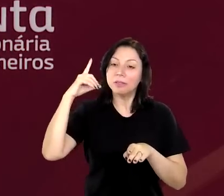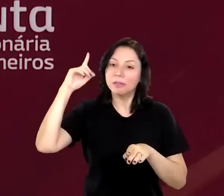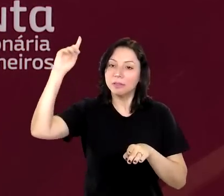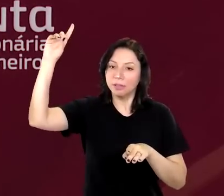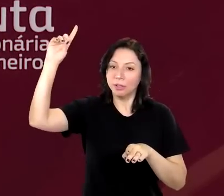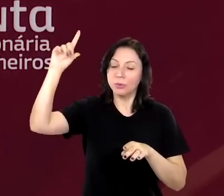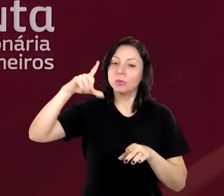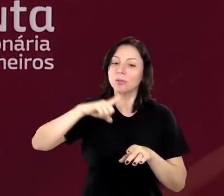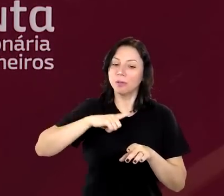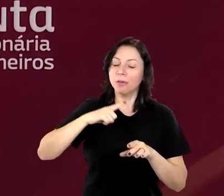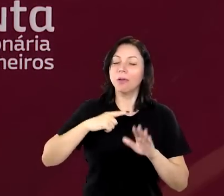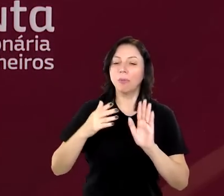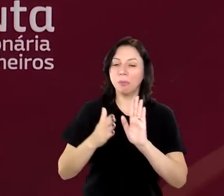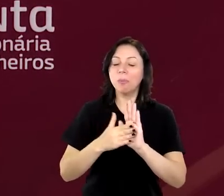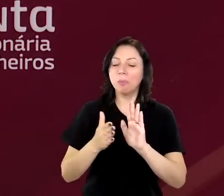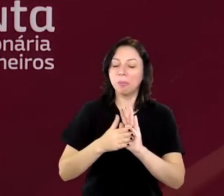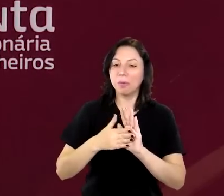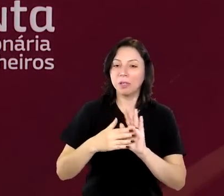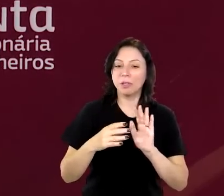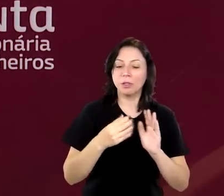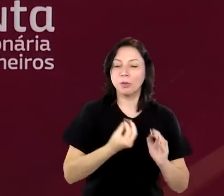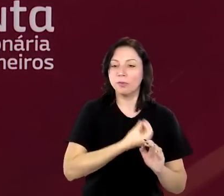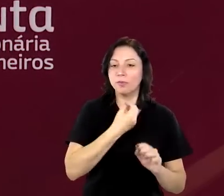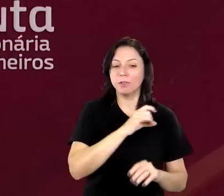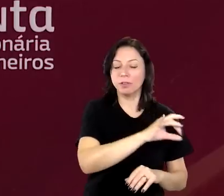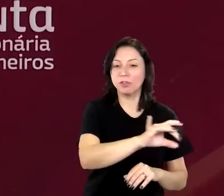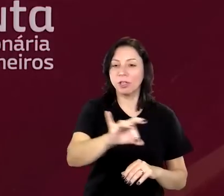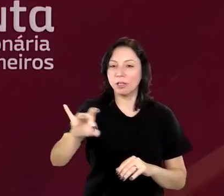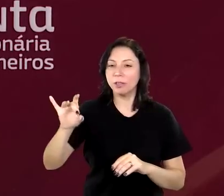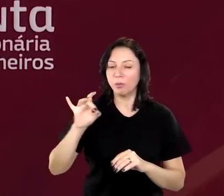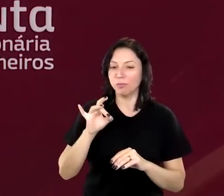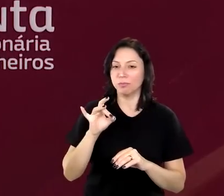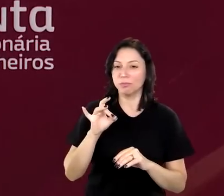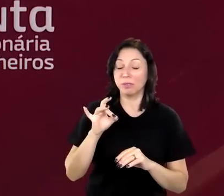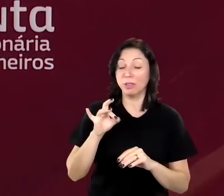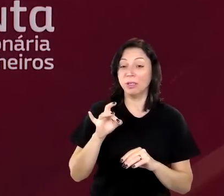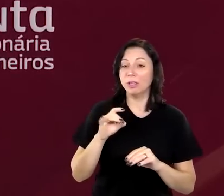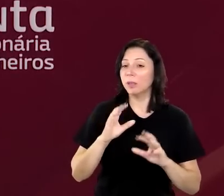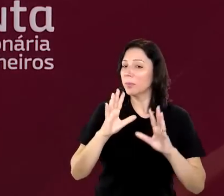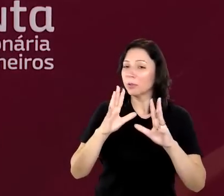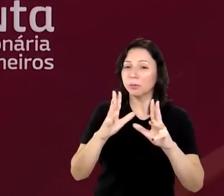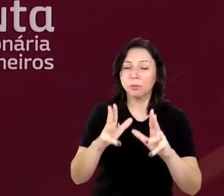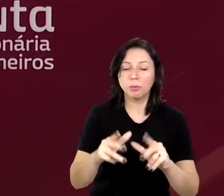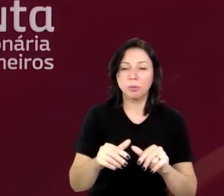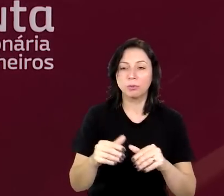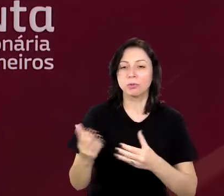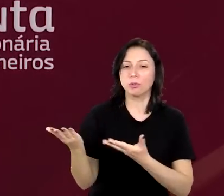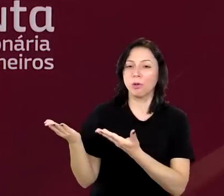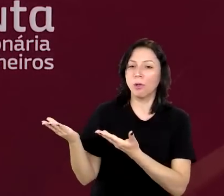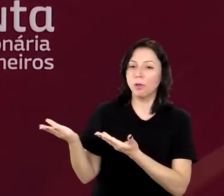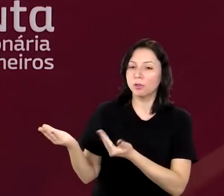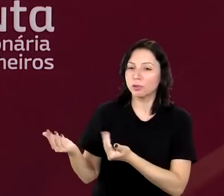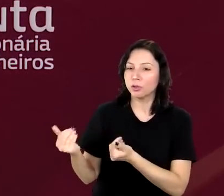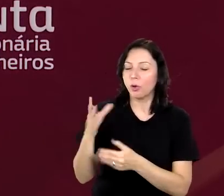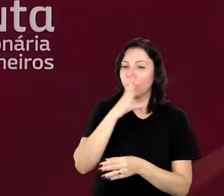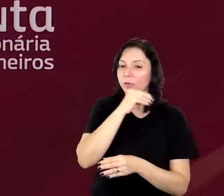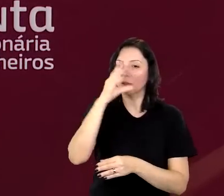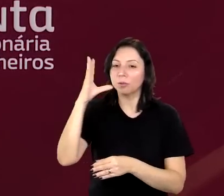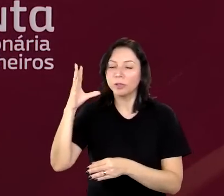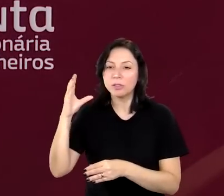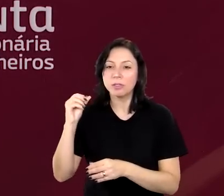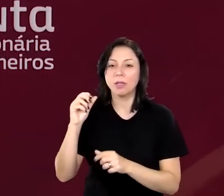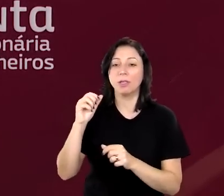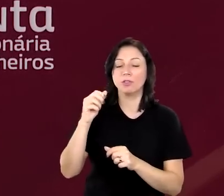aqui para os adolescentes, para os jovens, para os adultos, para os idosos, para os aposentados. Não estrague a sua